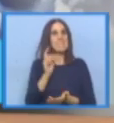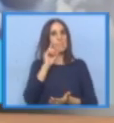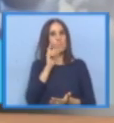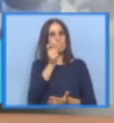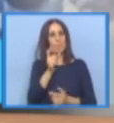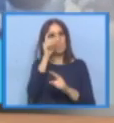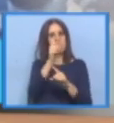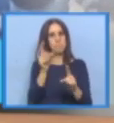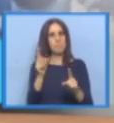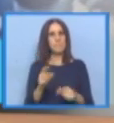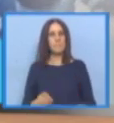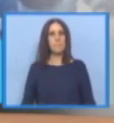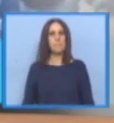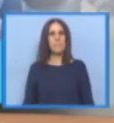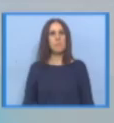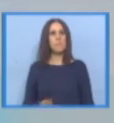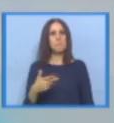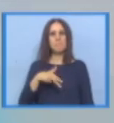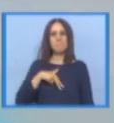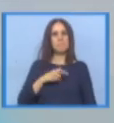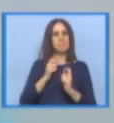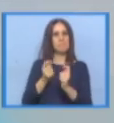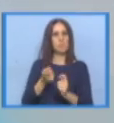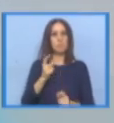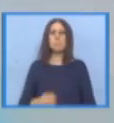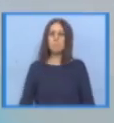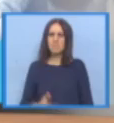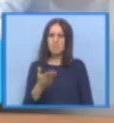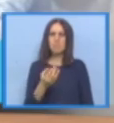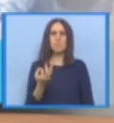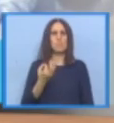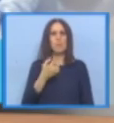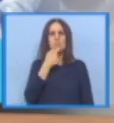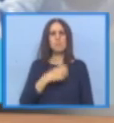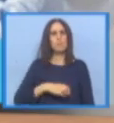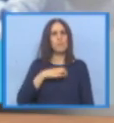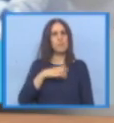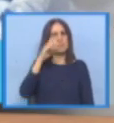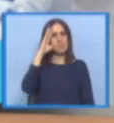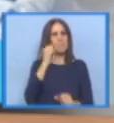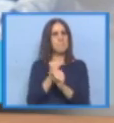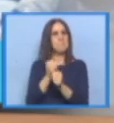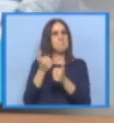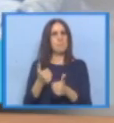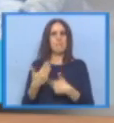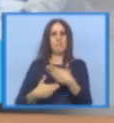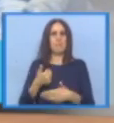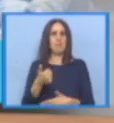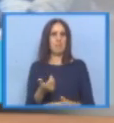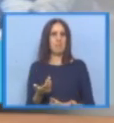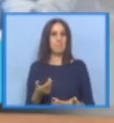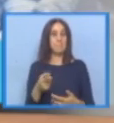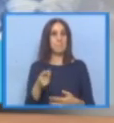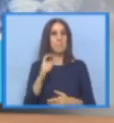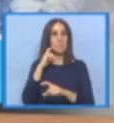pessoas saibam... Não se trata de distinções honoríficas. Exato, que possam confiar, que saibam que aquele trabalho vai ser bem feito, vai ser bem desempenhado, que aquilo